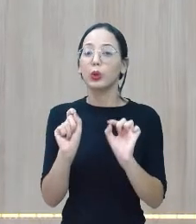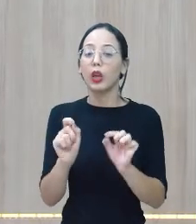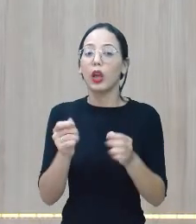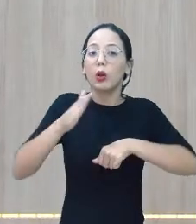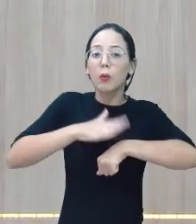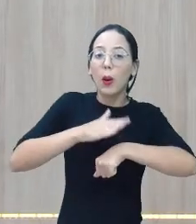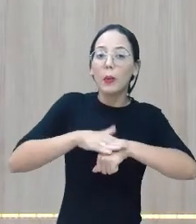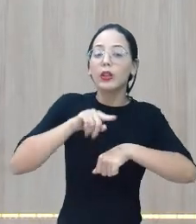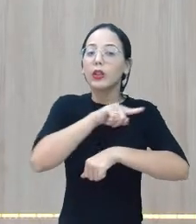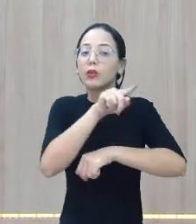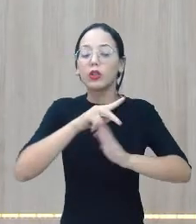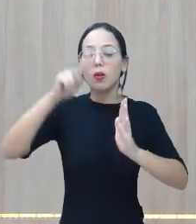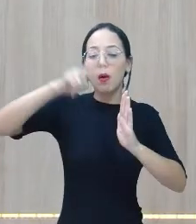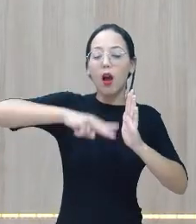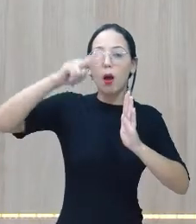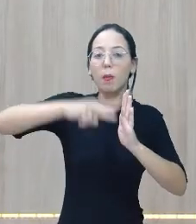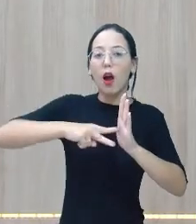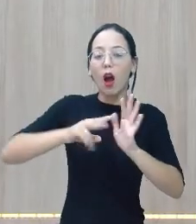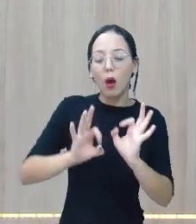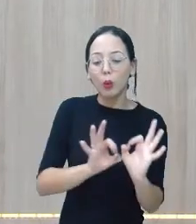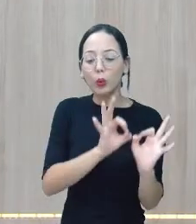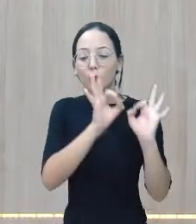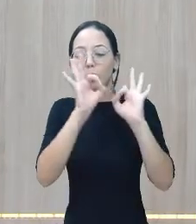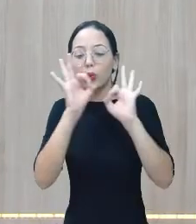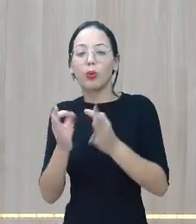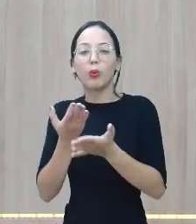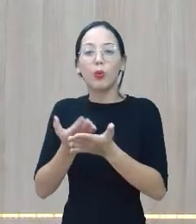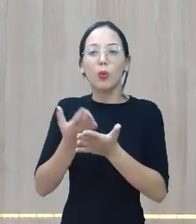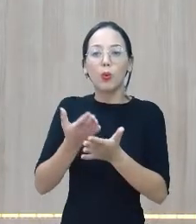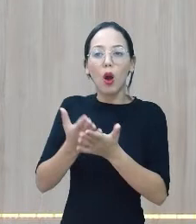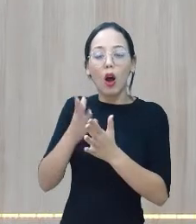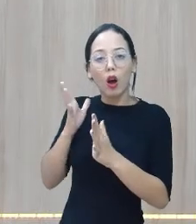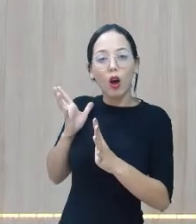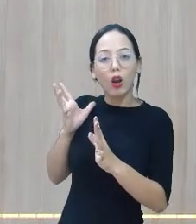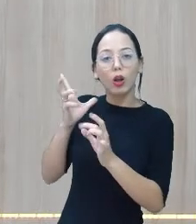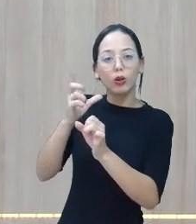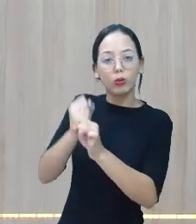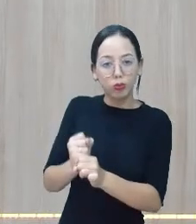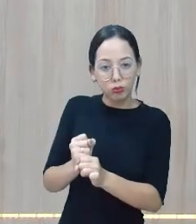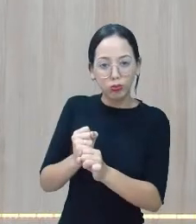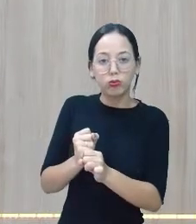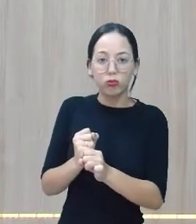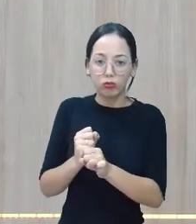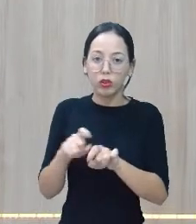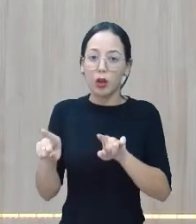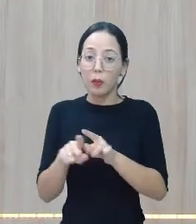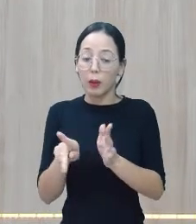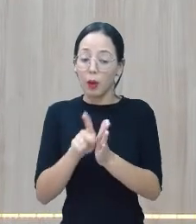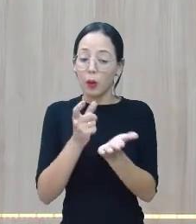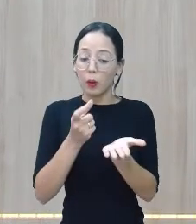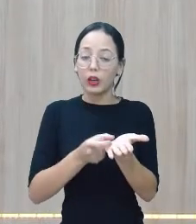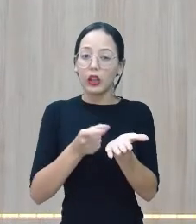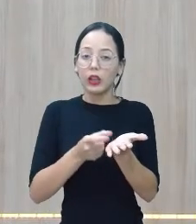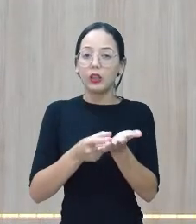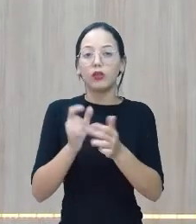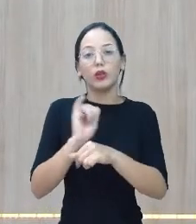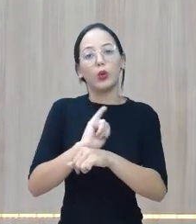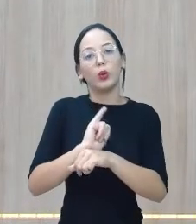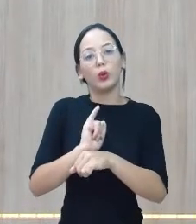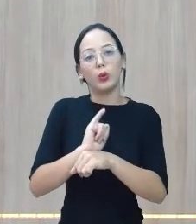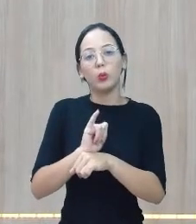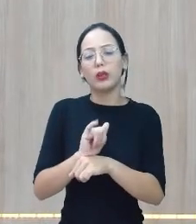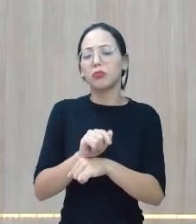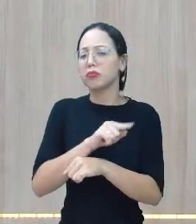vão rever, não é, esta aula, rever esta aula no nosso aplicativo, lá no YouTube,